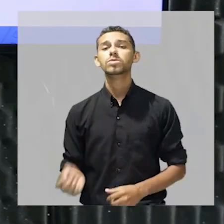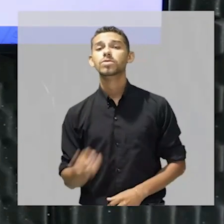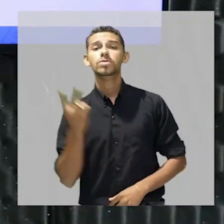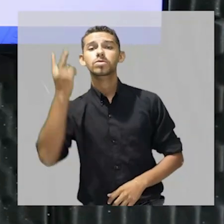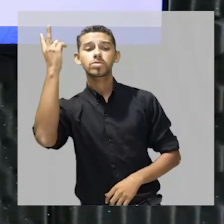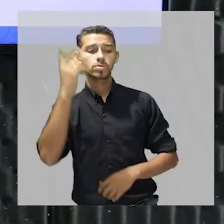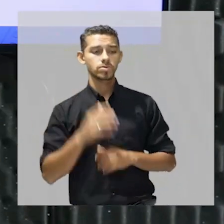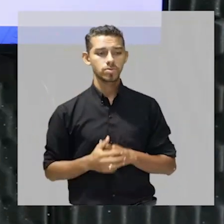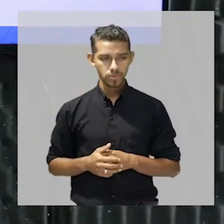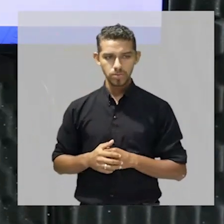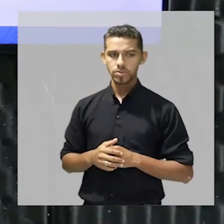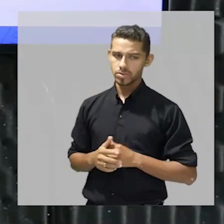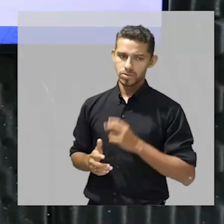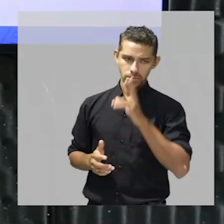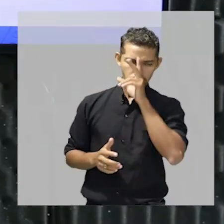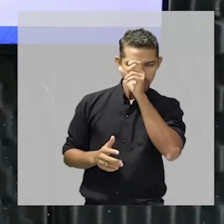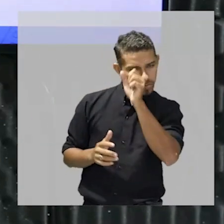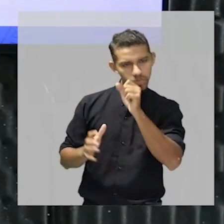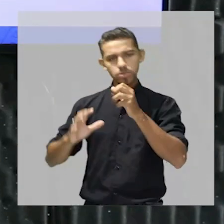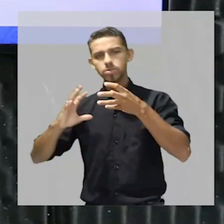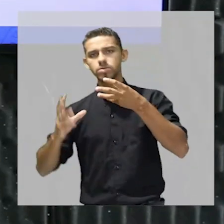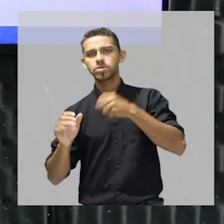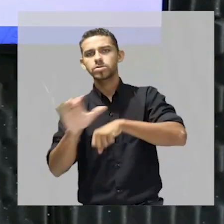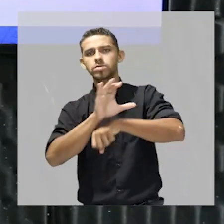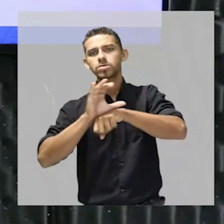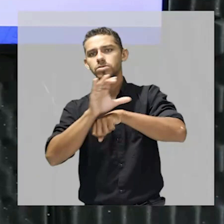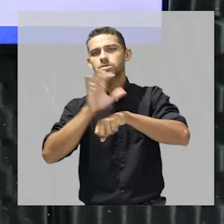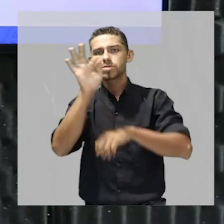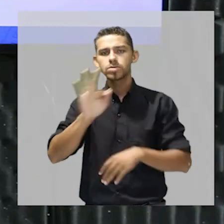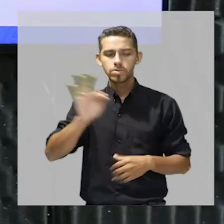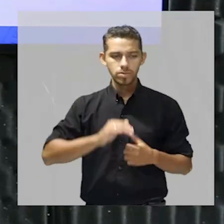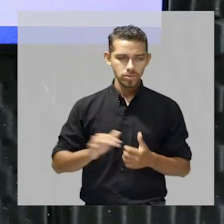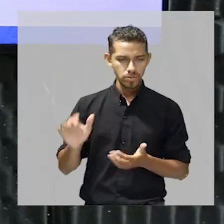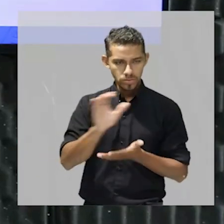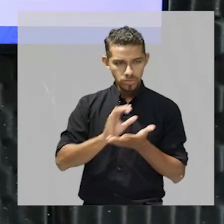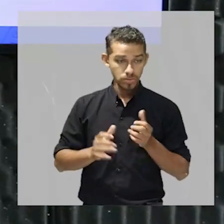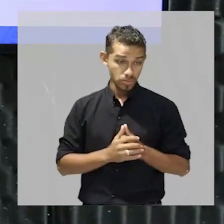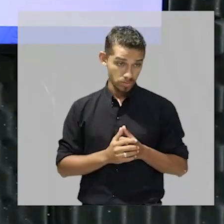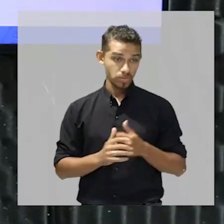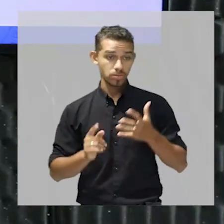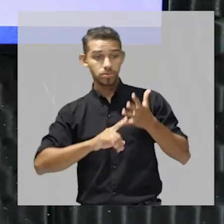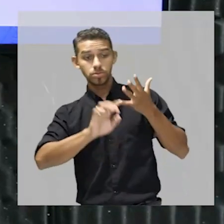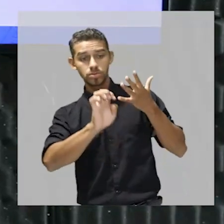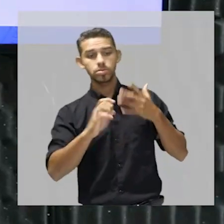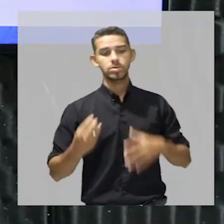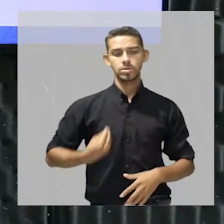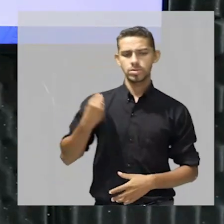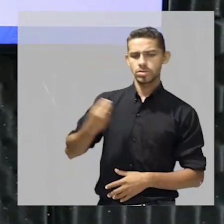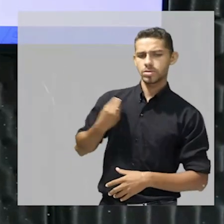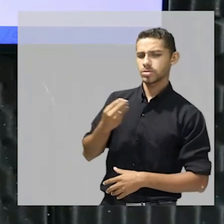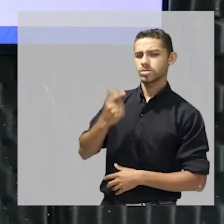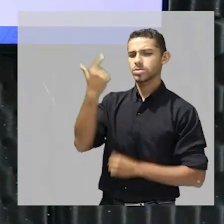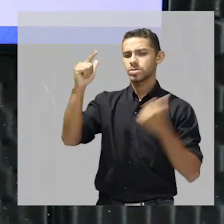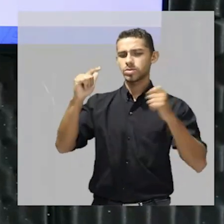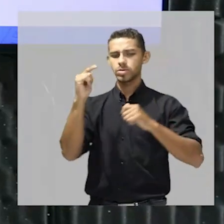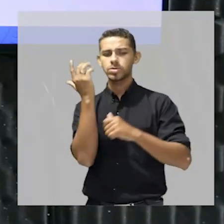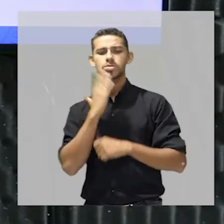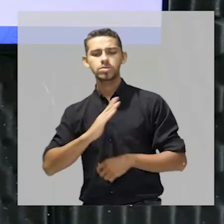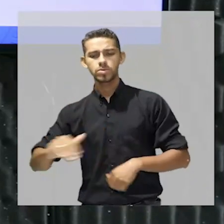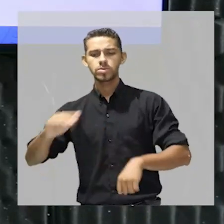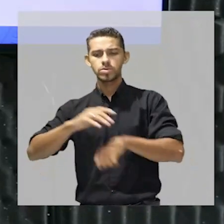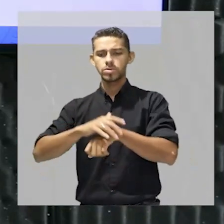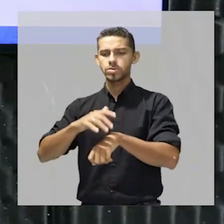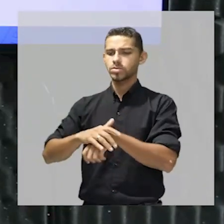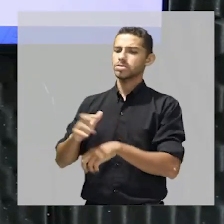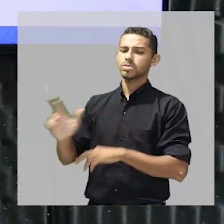valorizada Pelos poderes constituídos ou a vivência de tantas outras crianças no anonimato Tinha diferença das instituições acesso